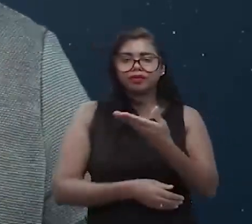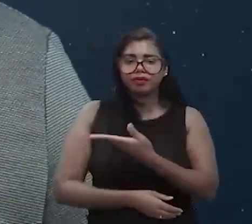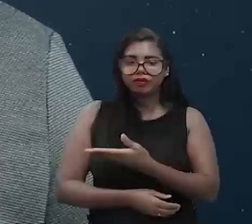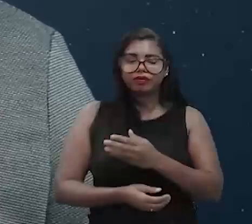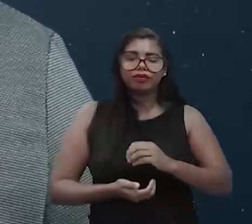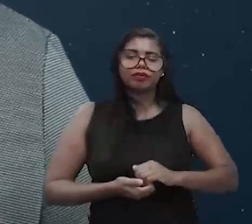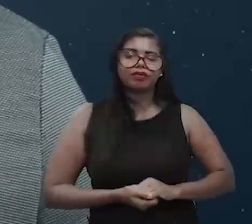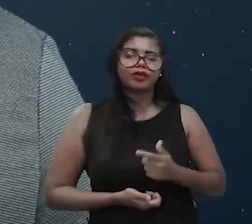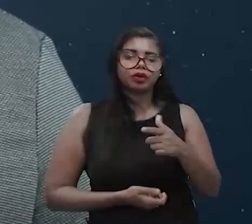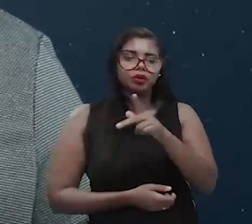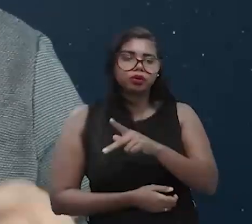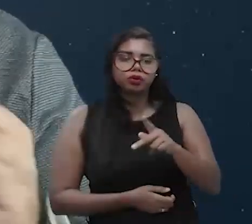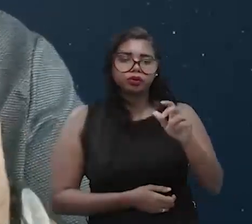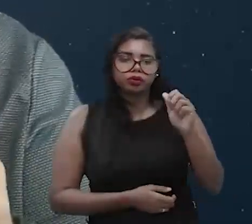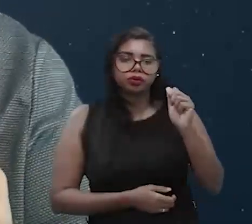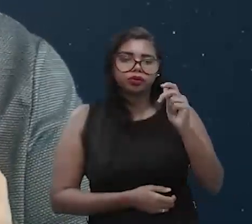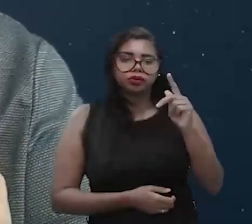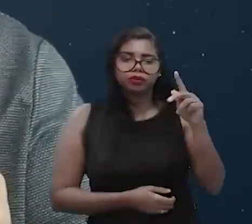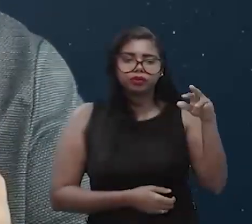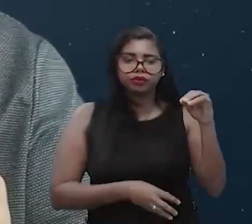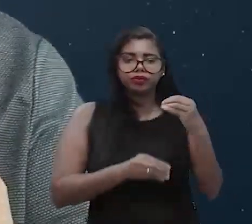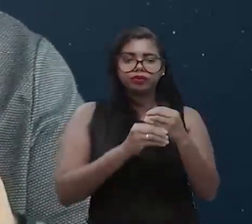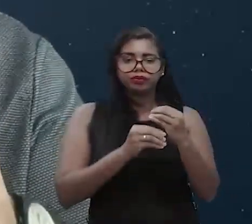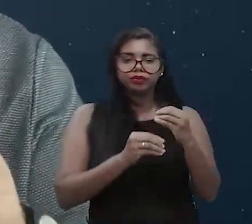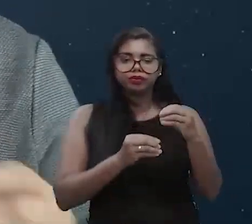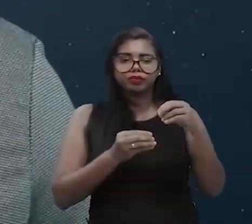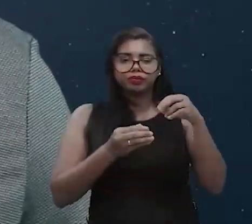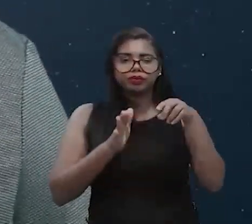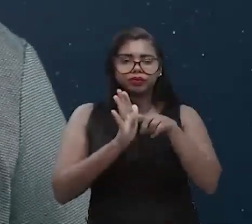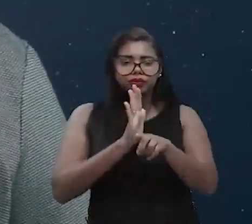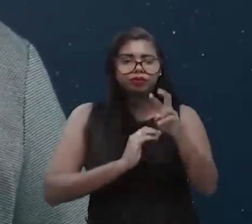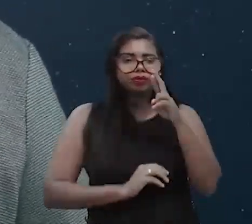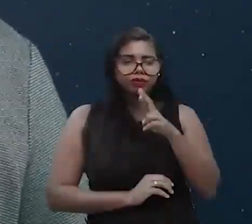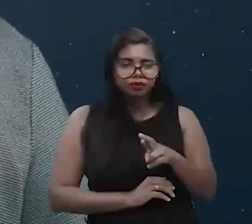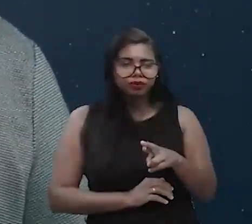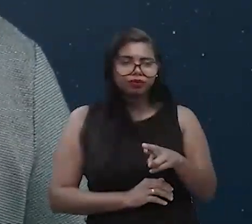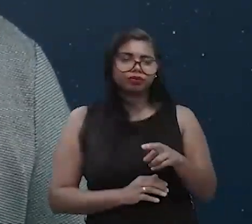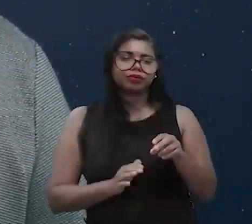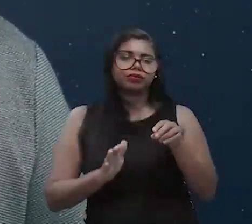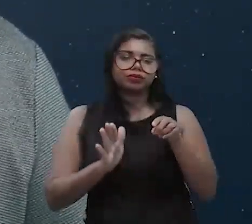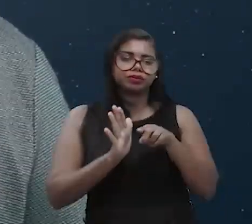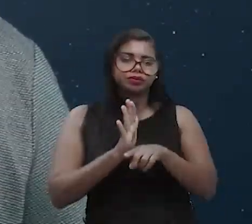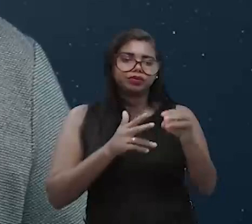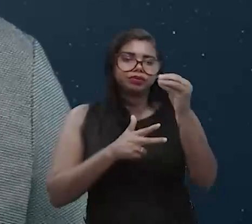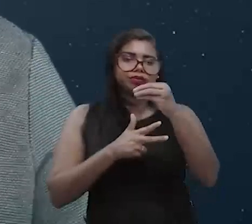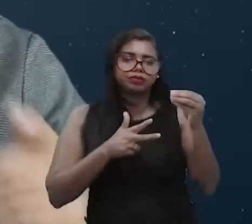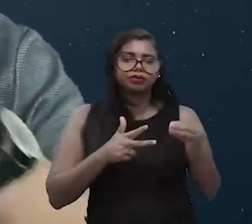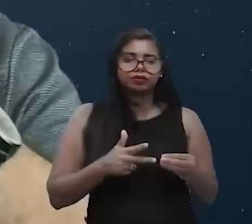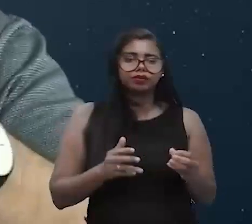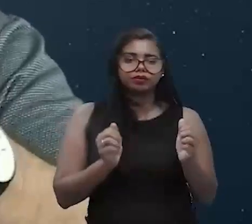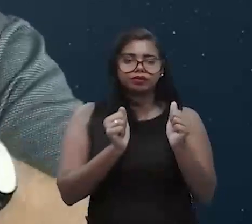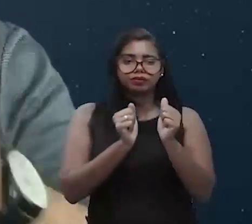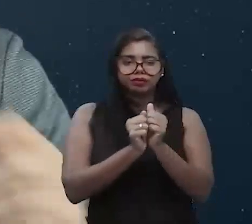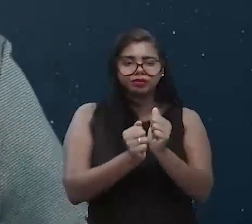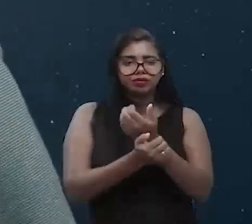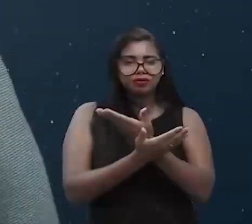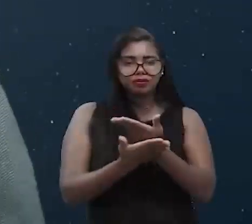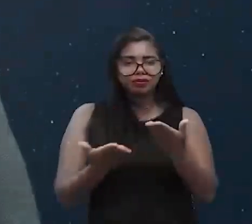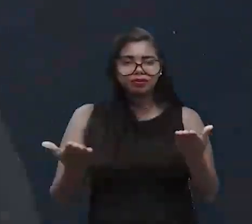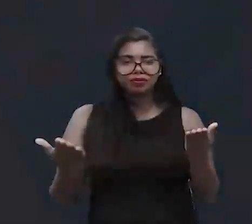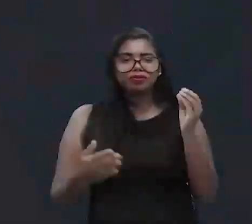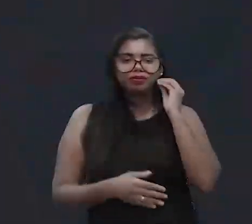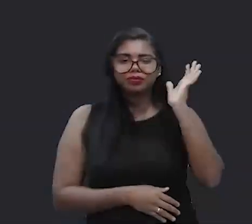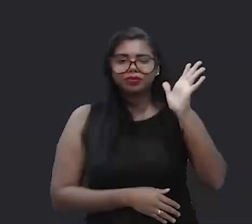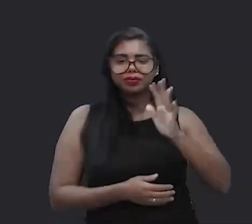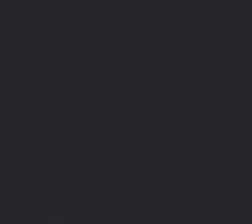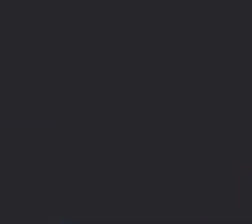vai resolvendo as questões. Ok? Então aqui, ó, estamos juntos. Até a próxima.